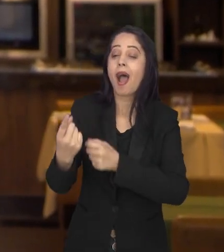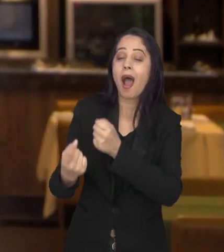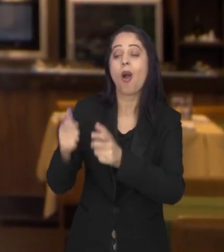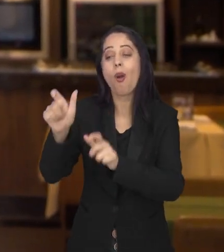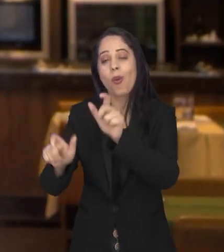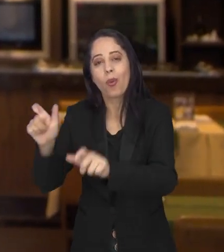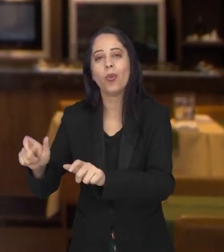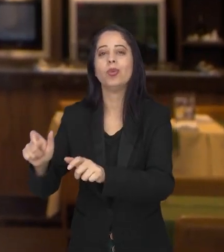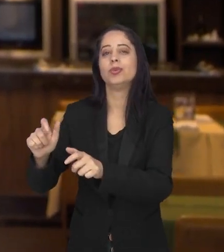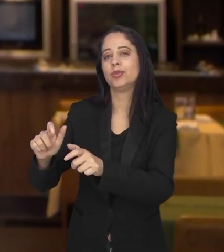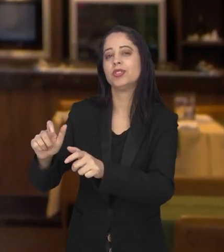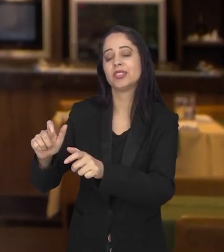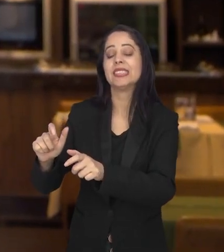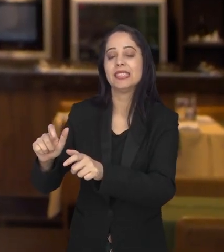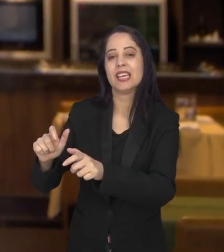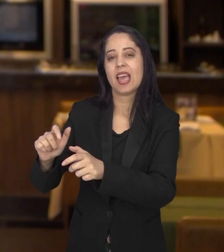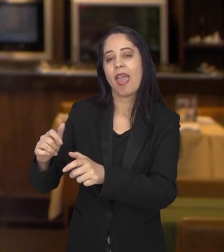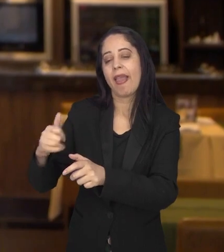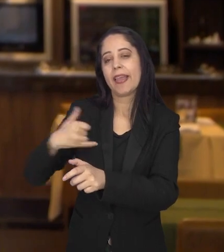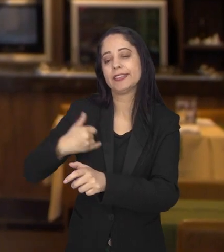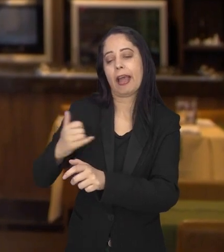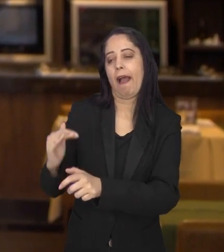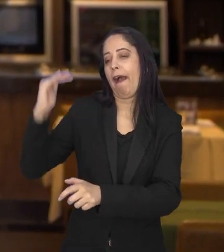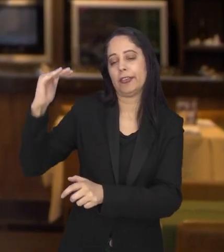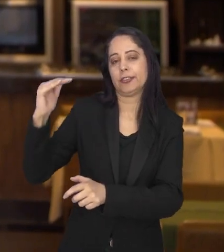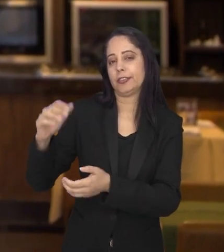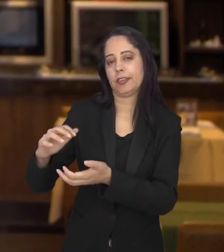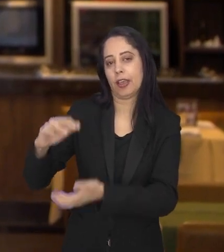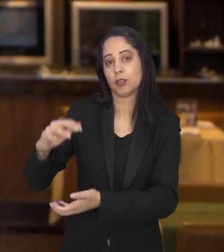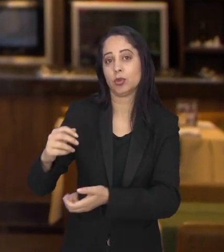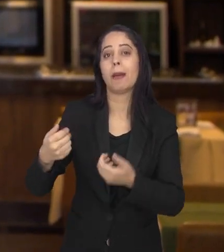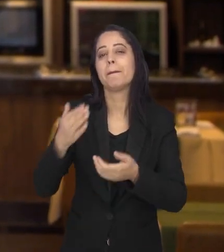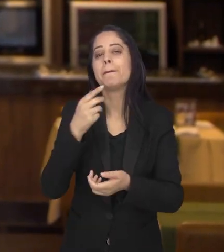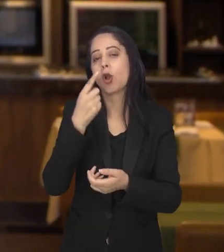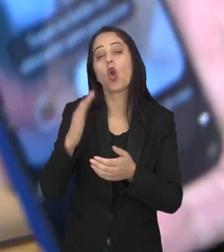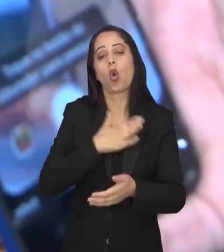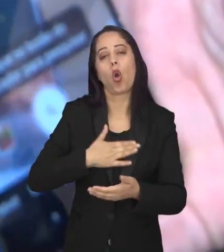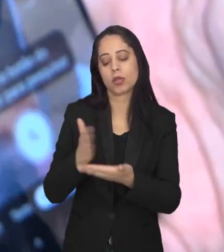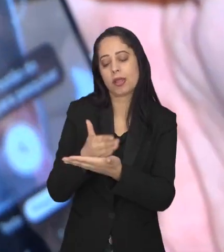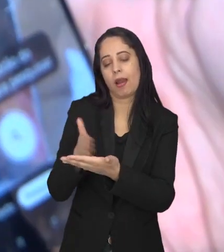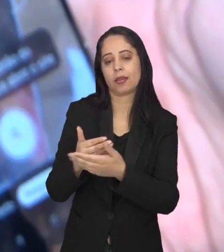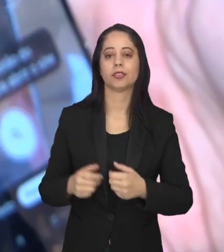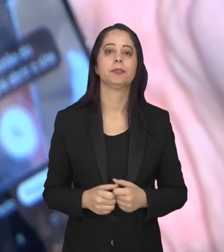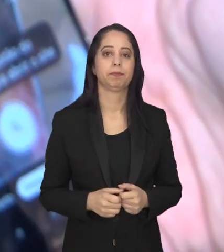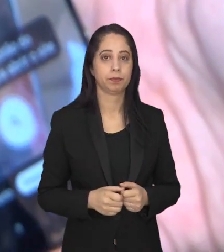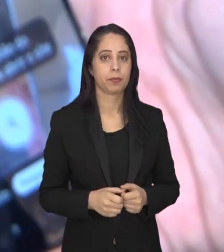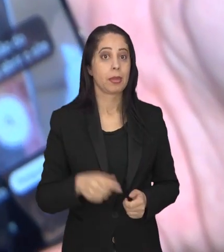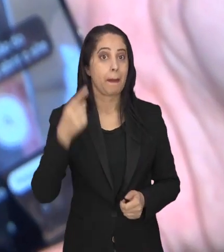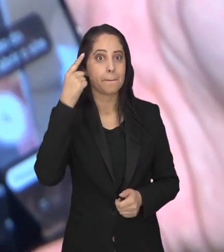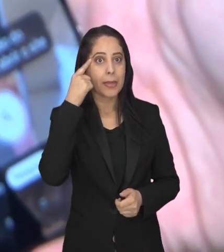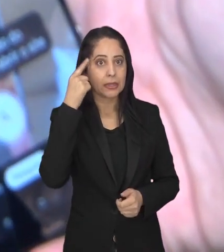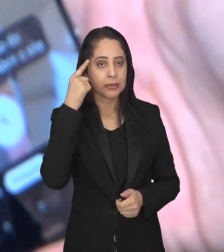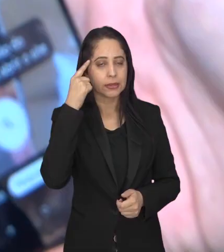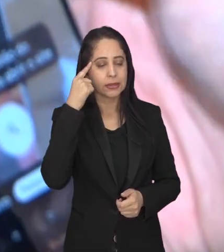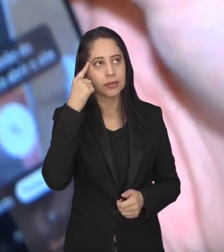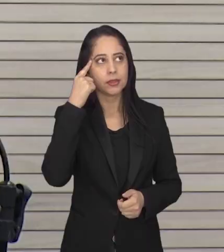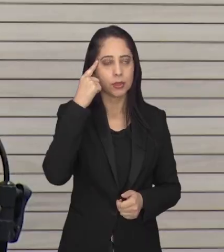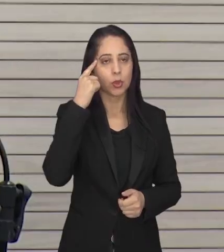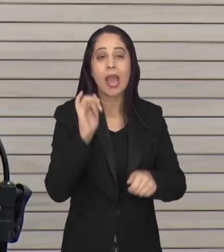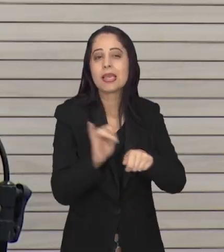digital do estabelecimento. Nesse restaurante, que fica em um shopping de São José dos Campos, o dono diz que os clientes estão aceitando bem